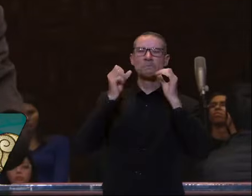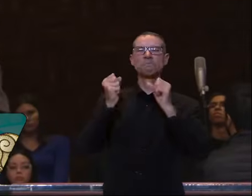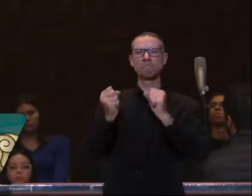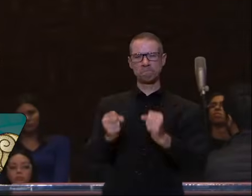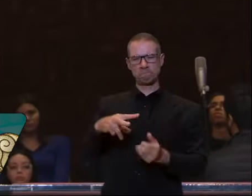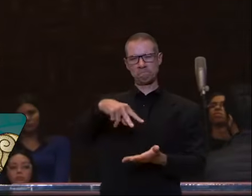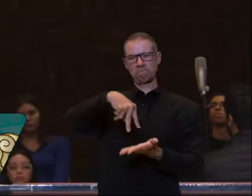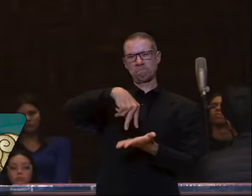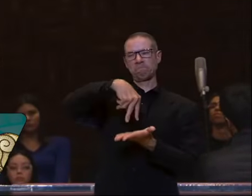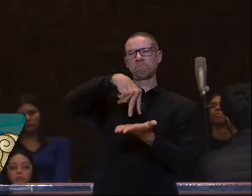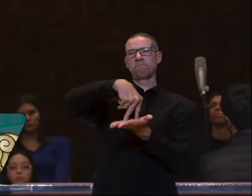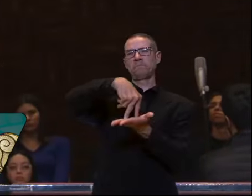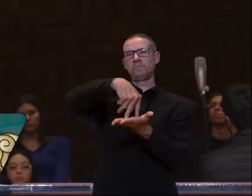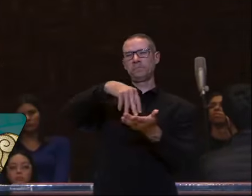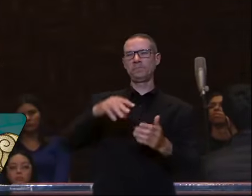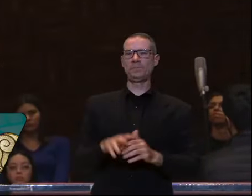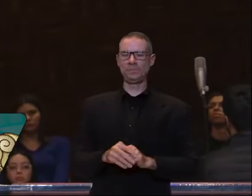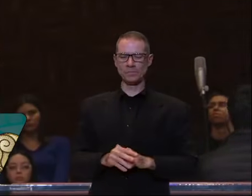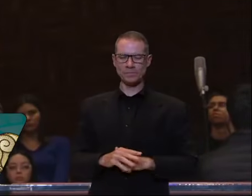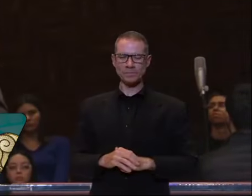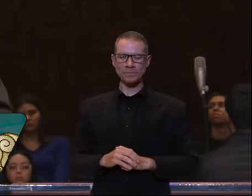de pé no teu lugar.